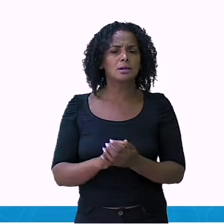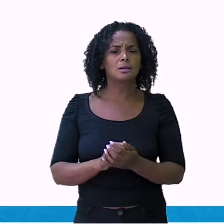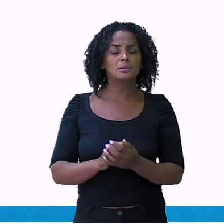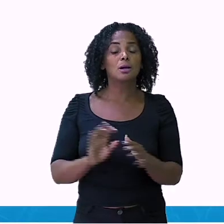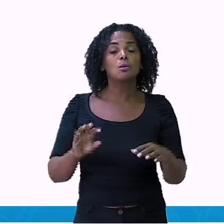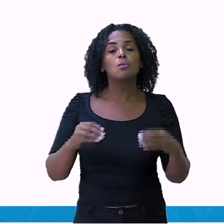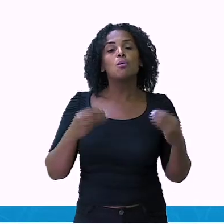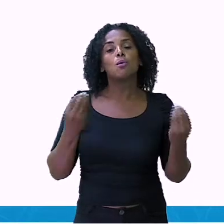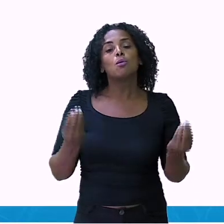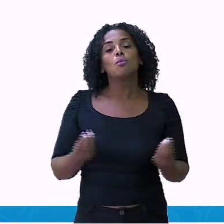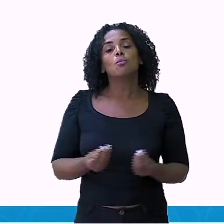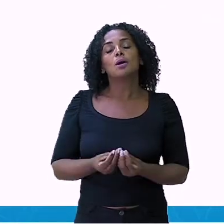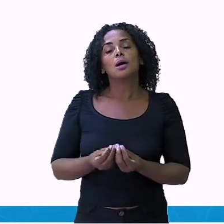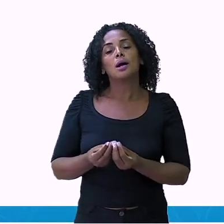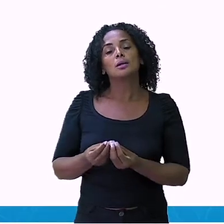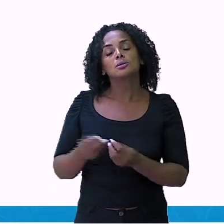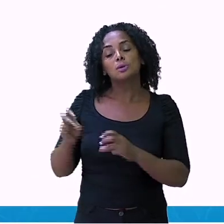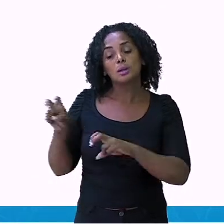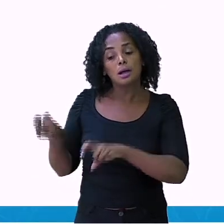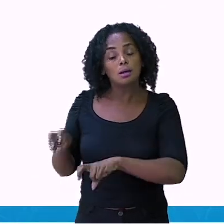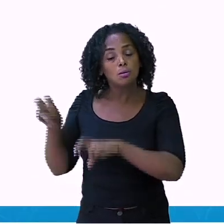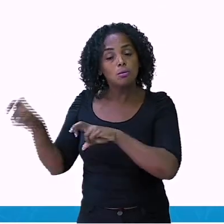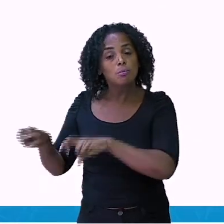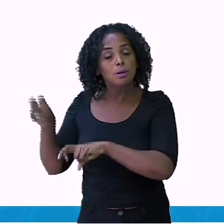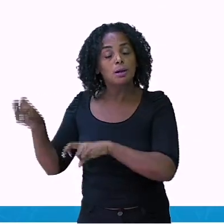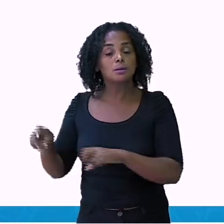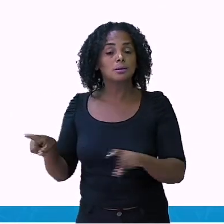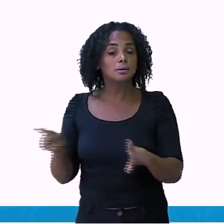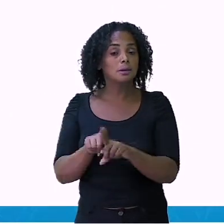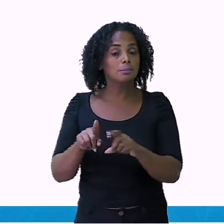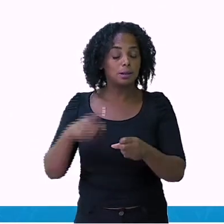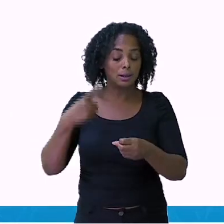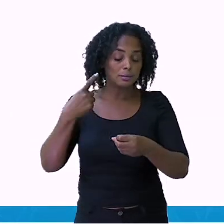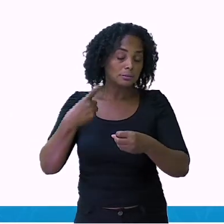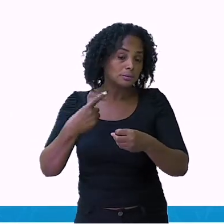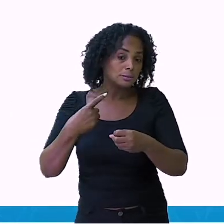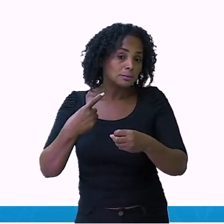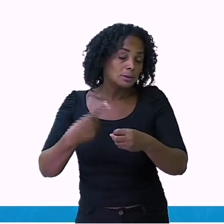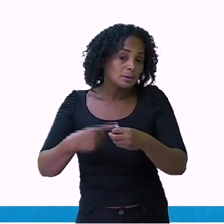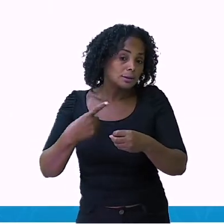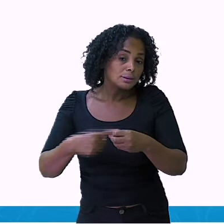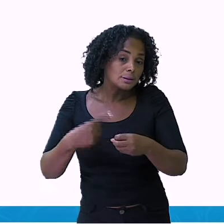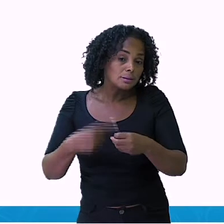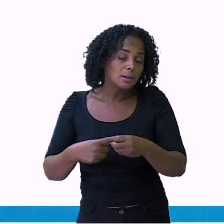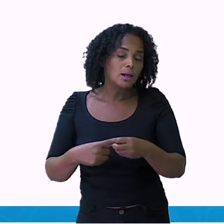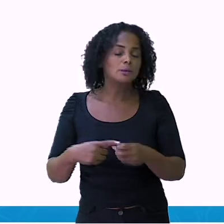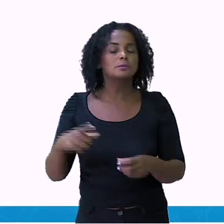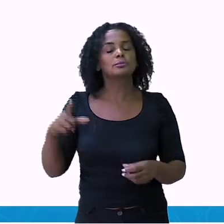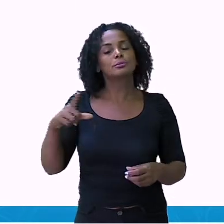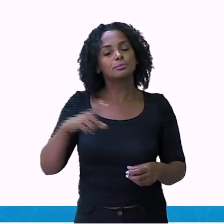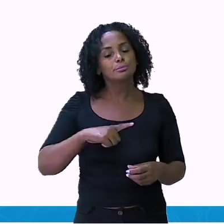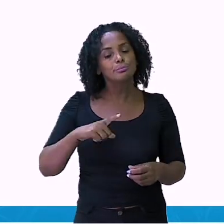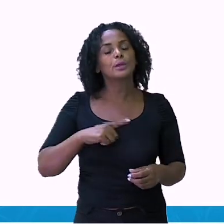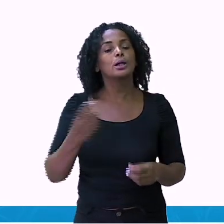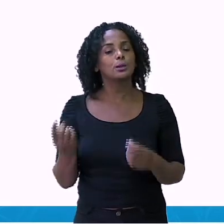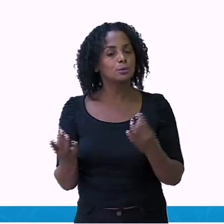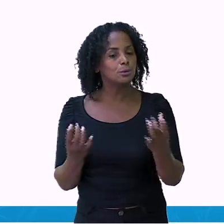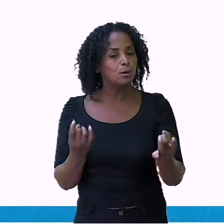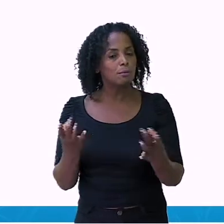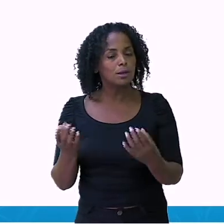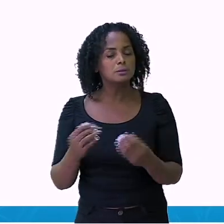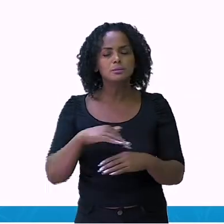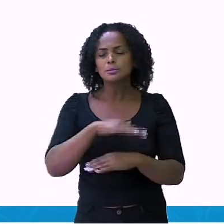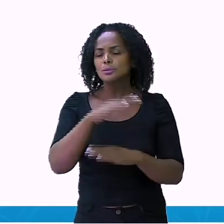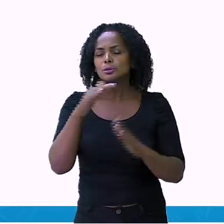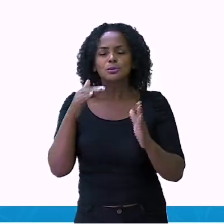urbana como a zona rural tem para o quê? O comércio. Então, se tudo, né, girar direitinho,